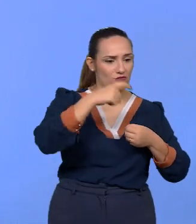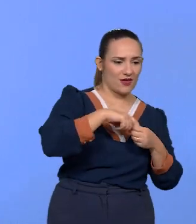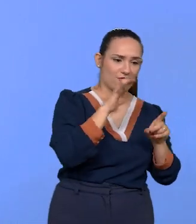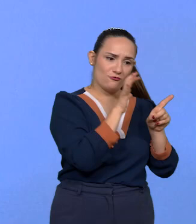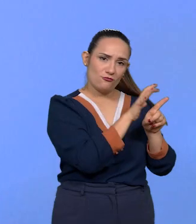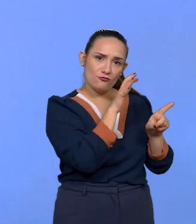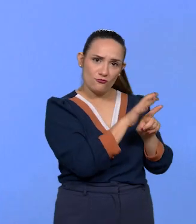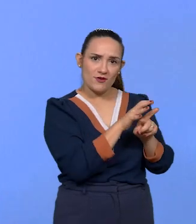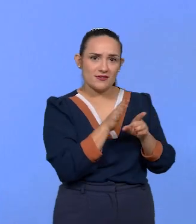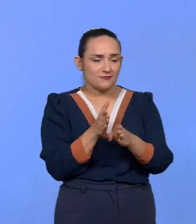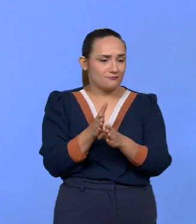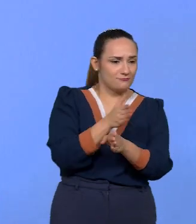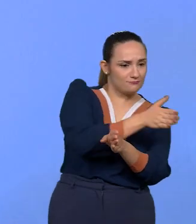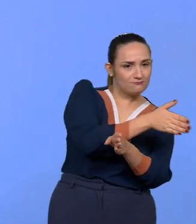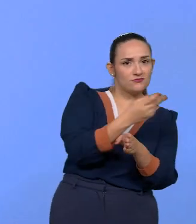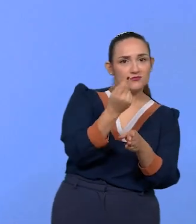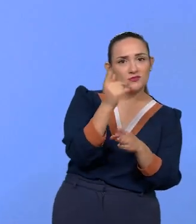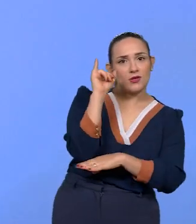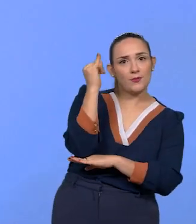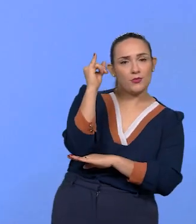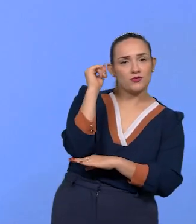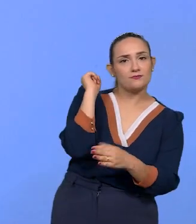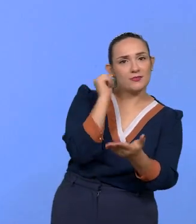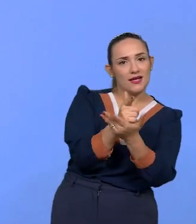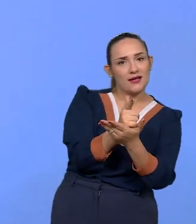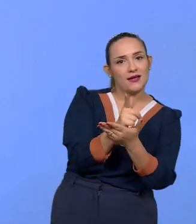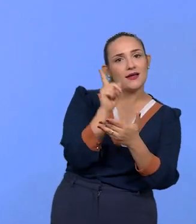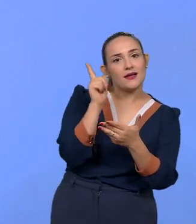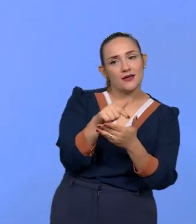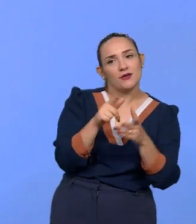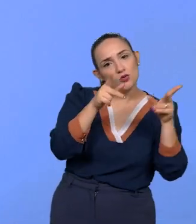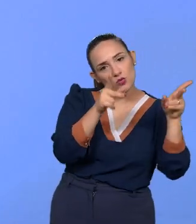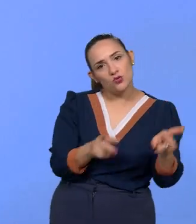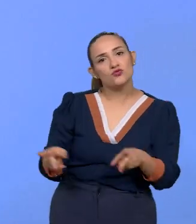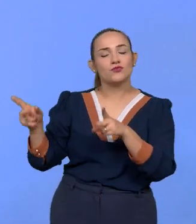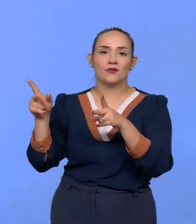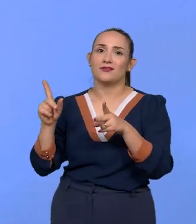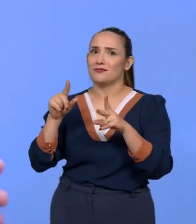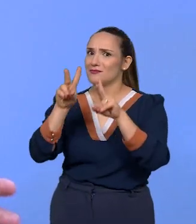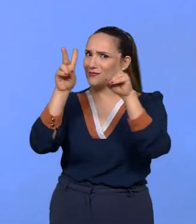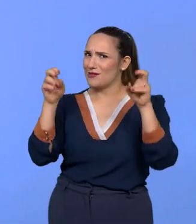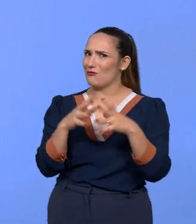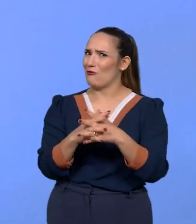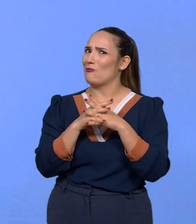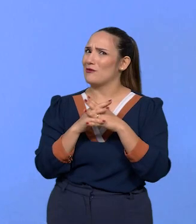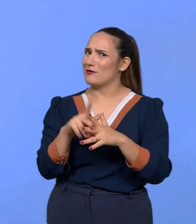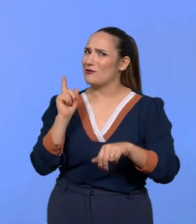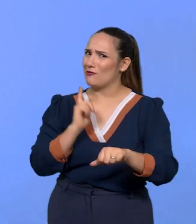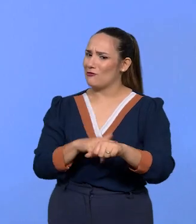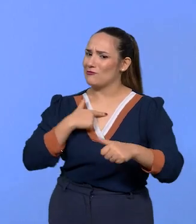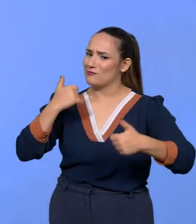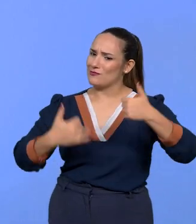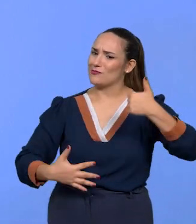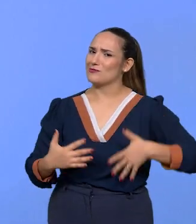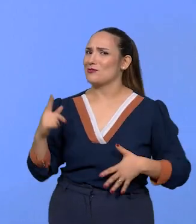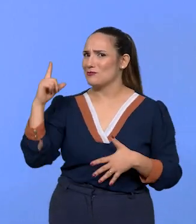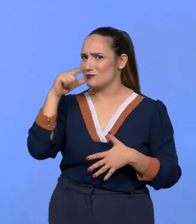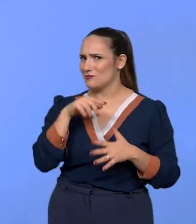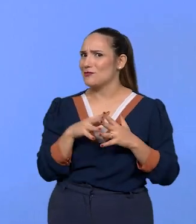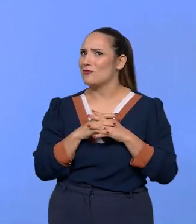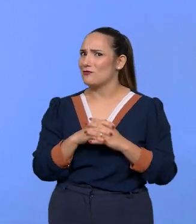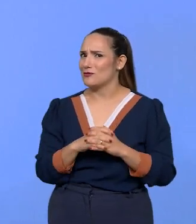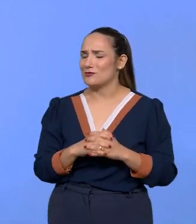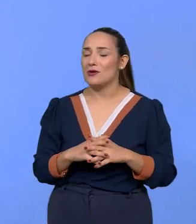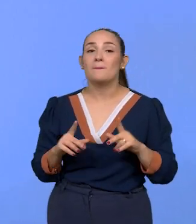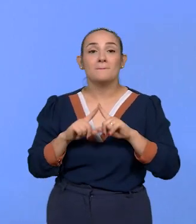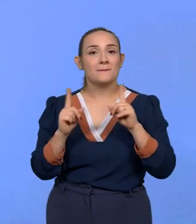não retroatividade das cobranças dos impostos de natureza continuada. É um tema complicado, né? Só pelo nome fica difícil de entender,